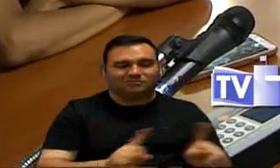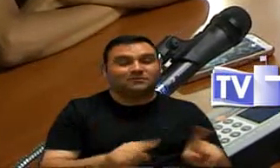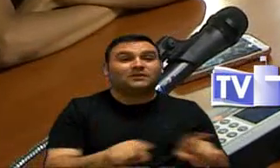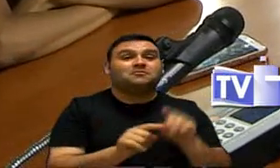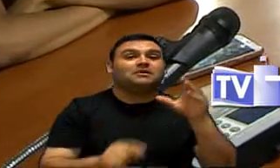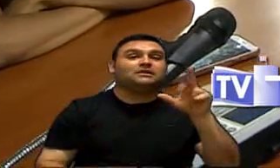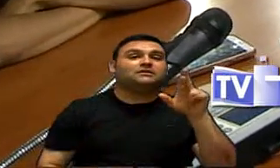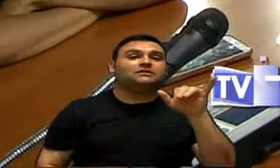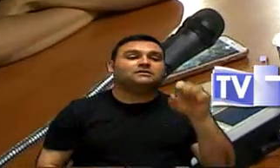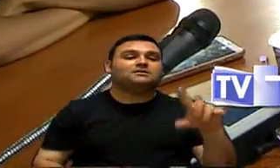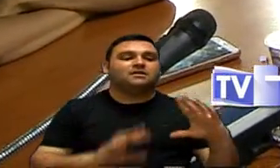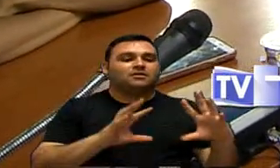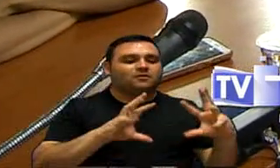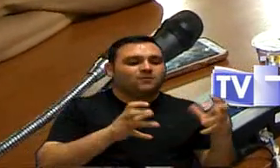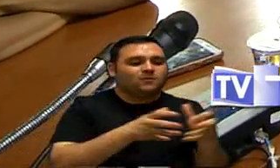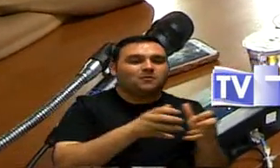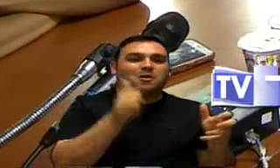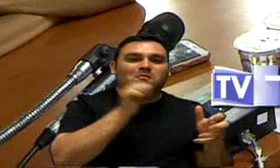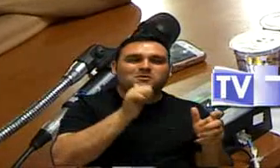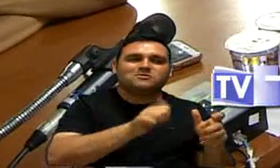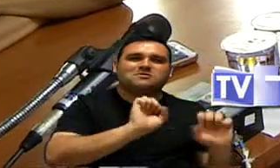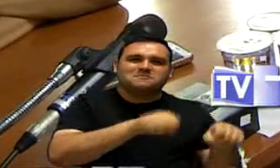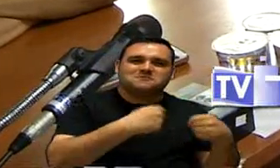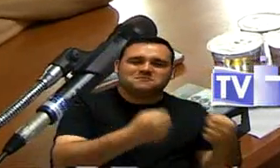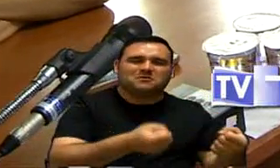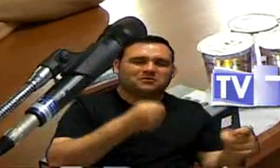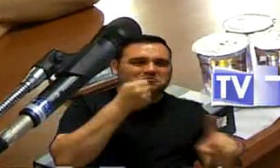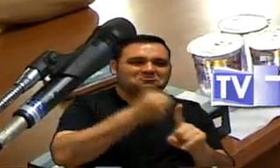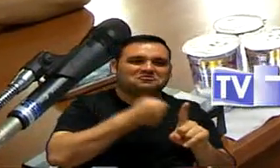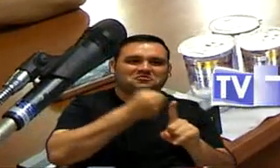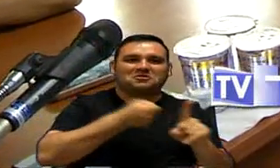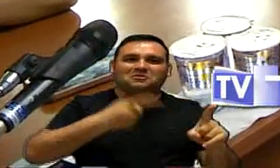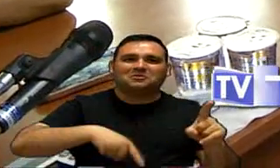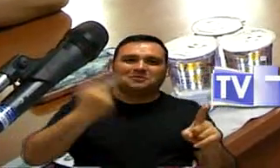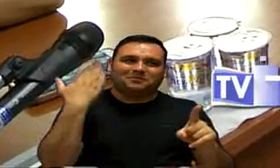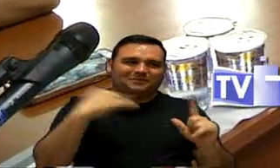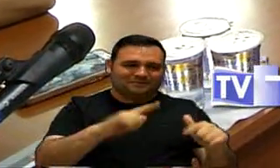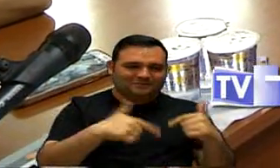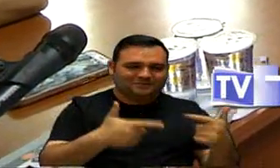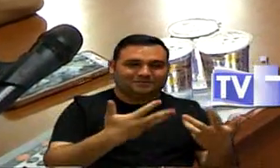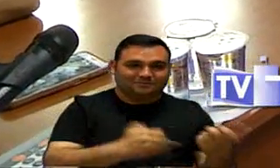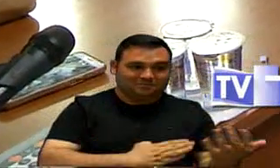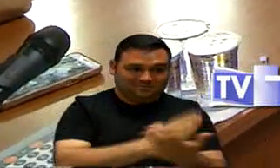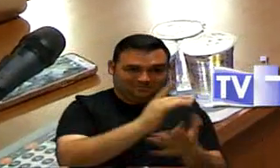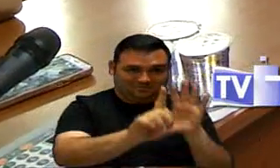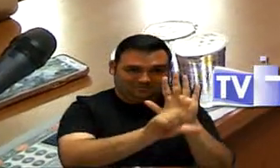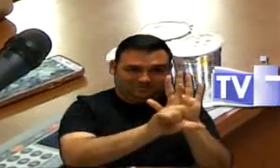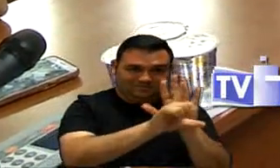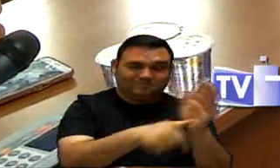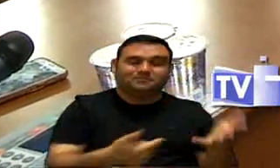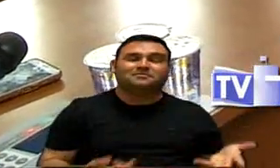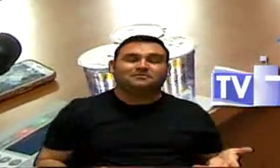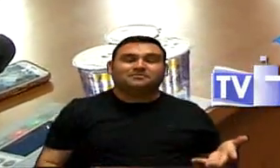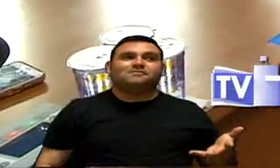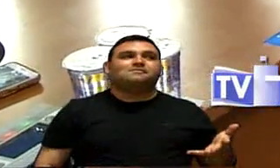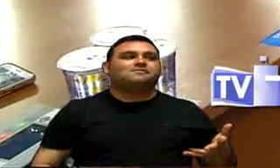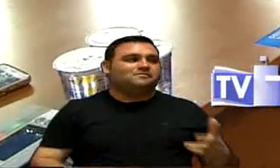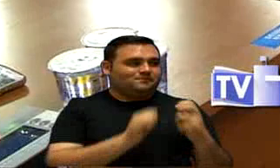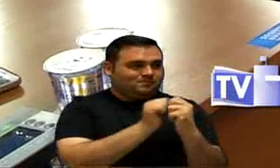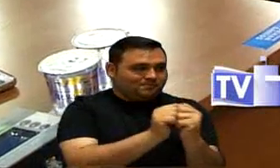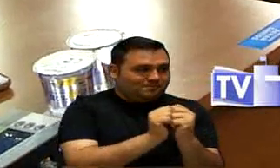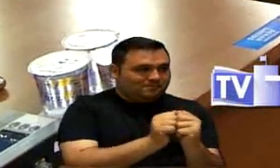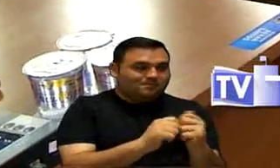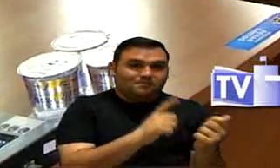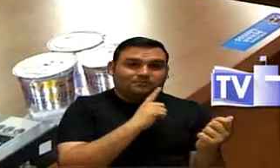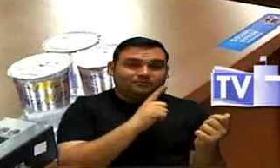que é do Movimento de Mulheres, que começou com a gente, lutou pela luta da gente lá para aprovação da lei e está com a gente